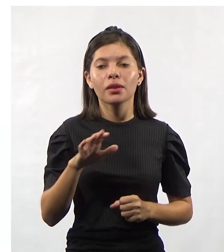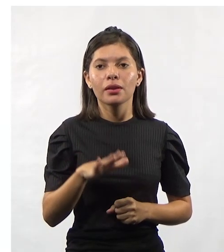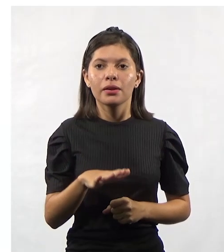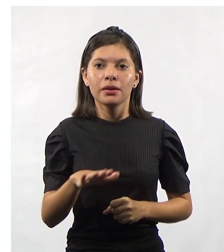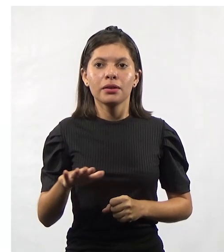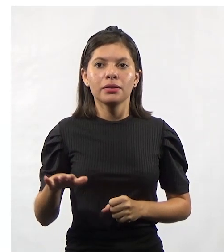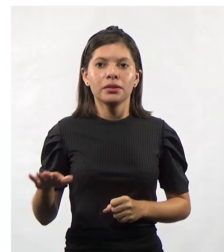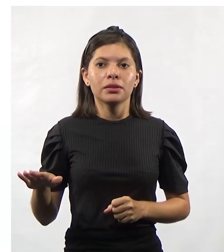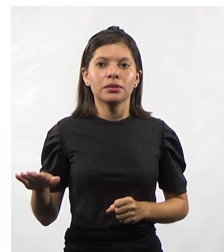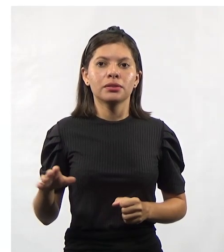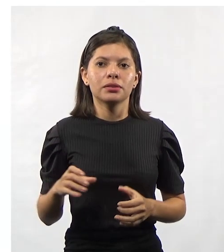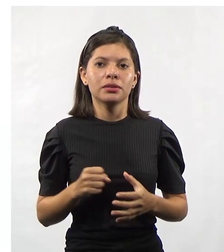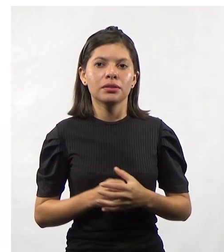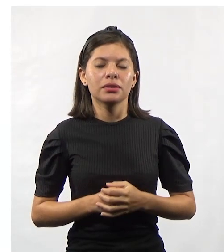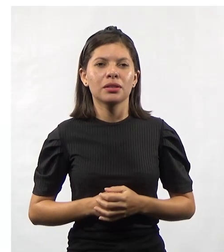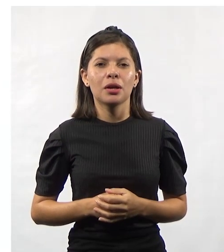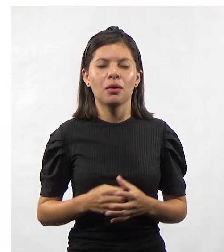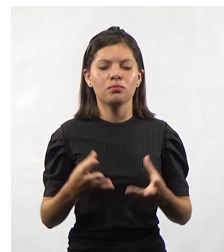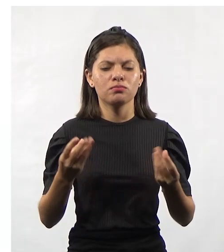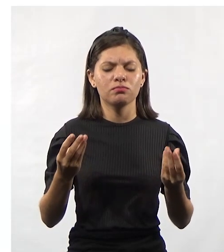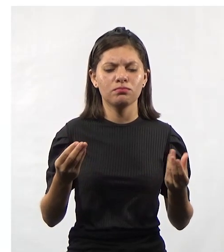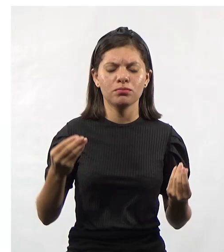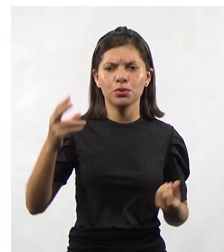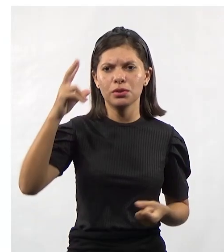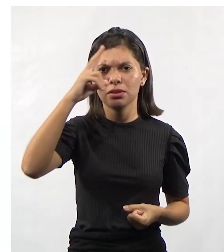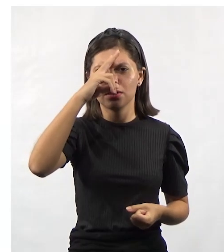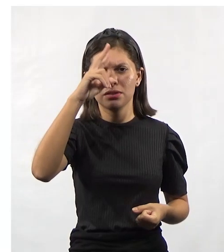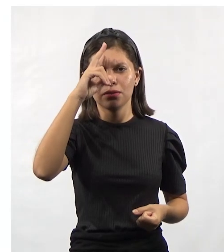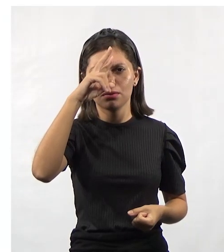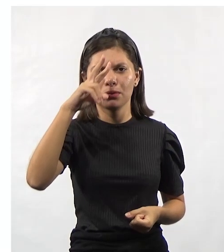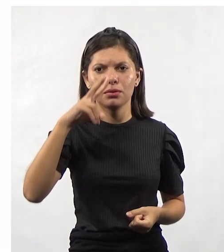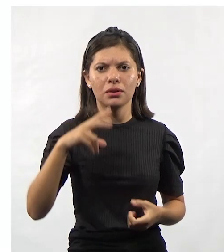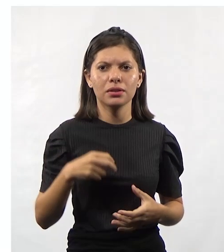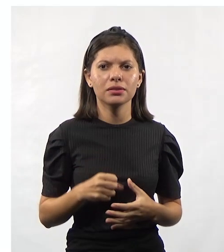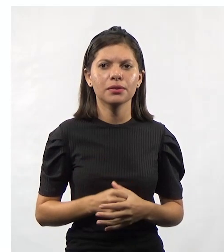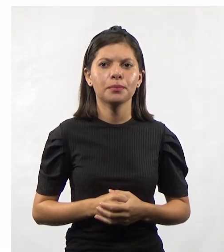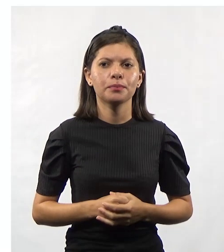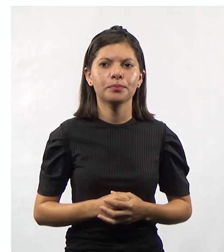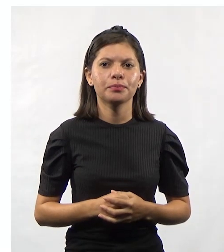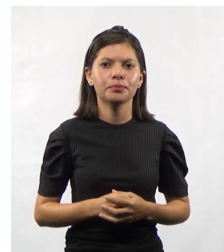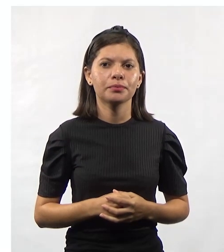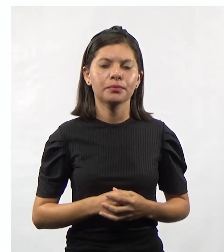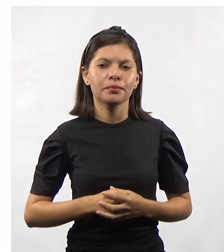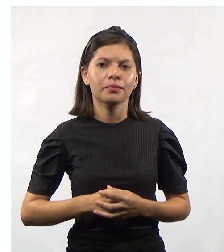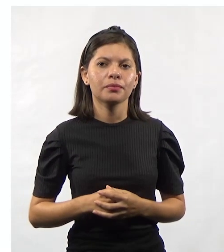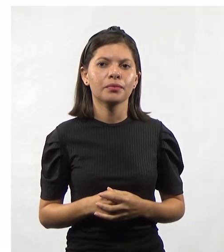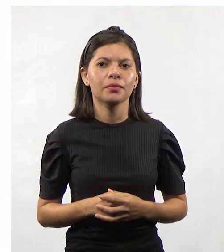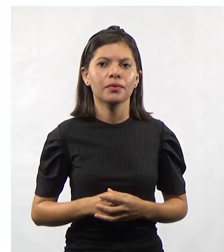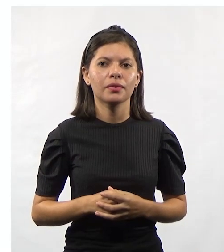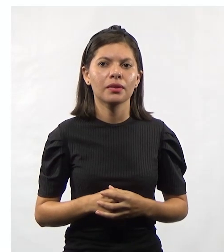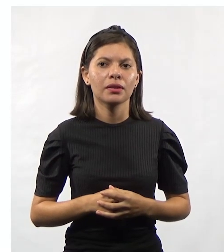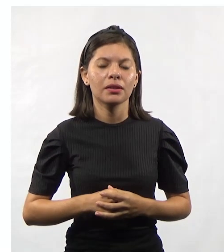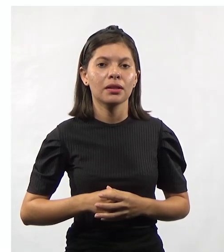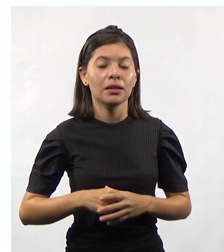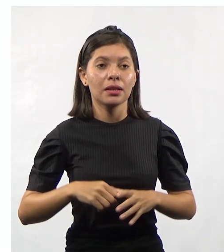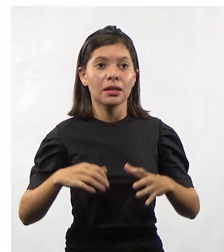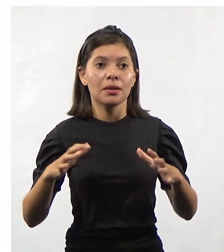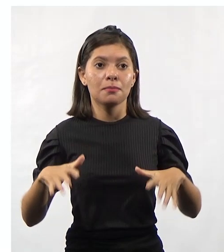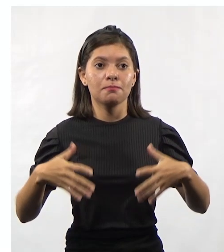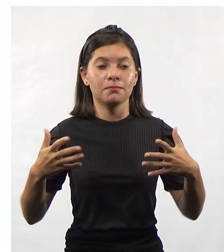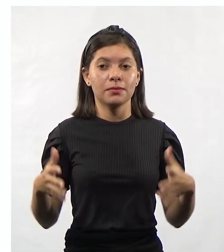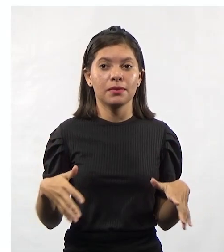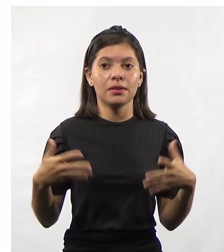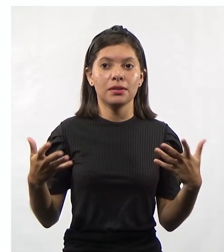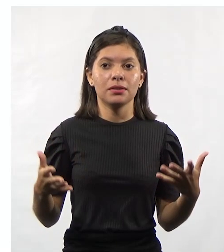como nós falamos. Crianças e adolescentes são atravessados por muitas histórias,